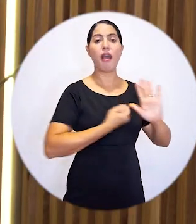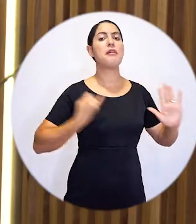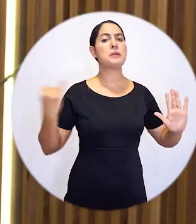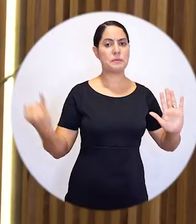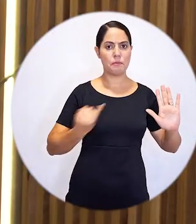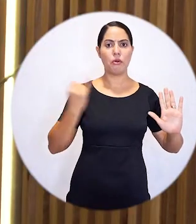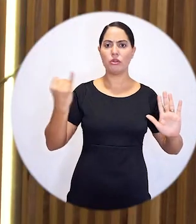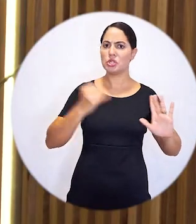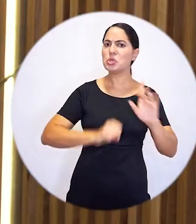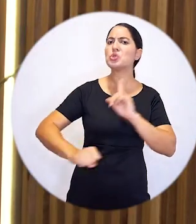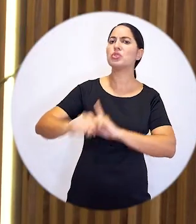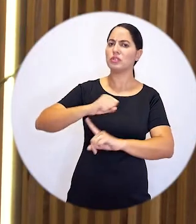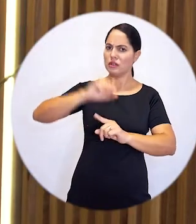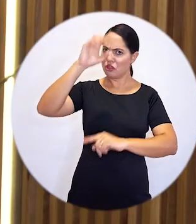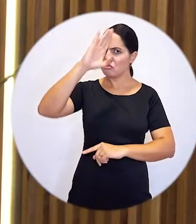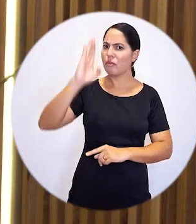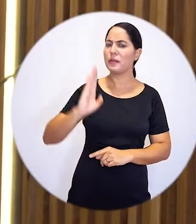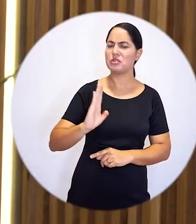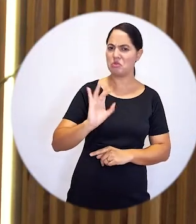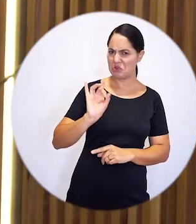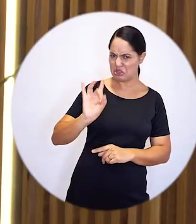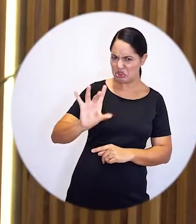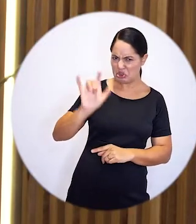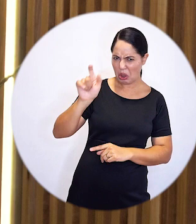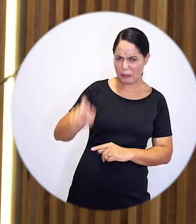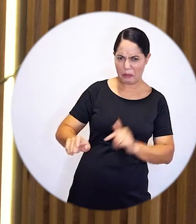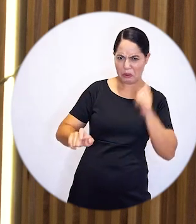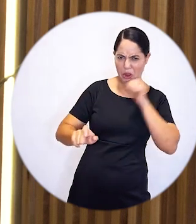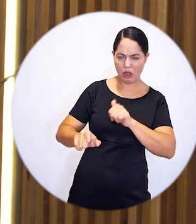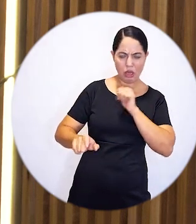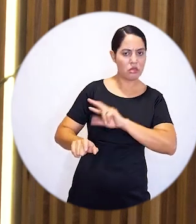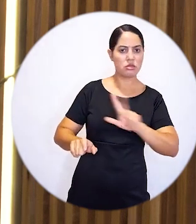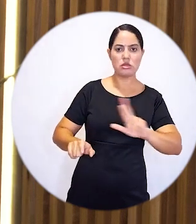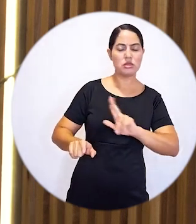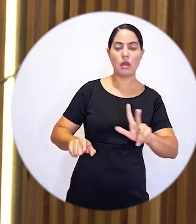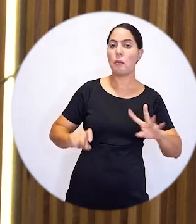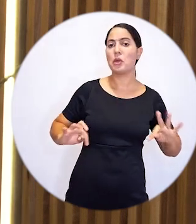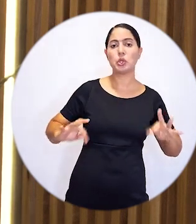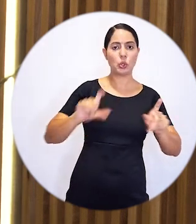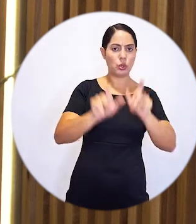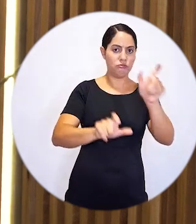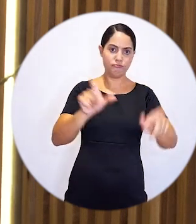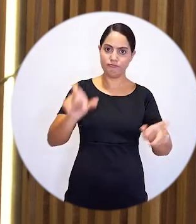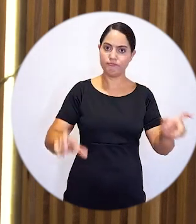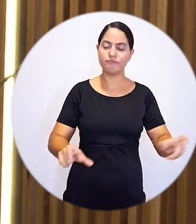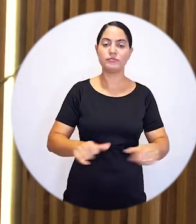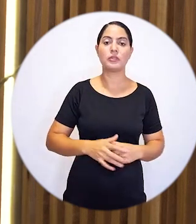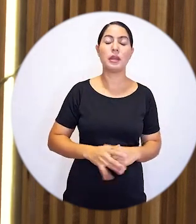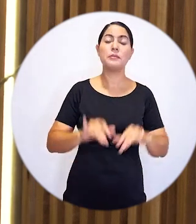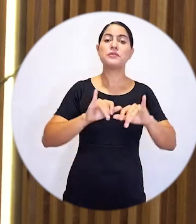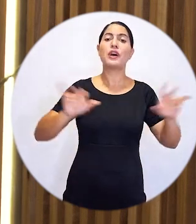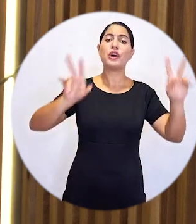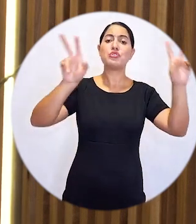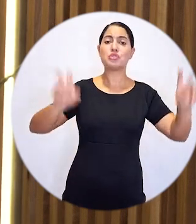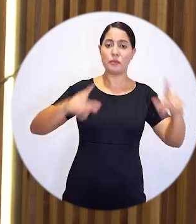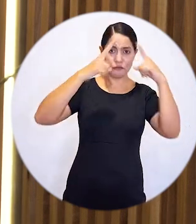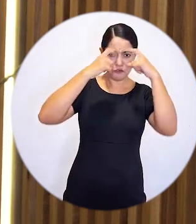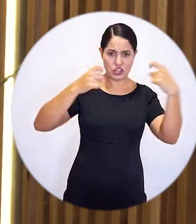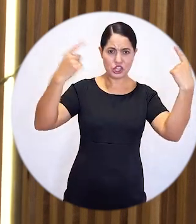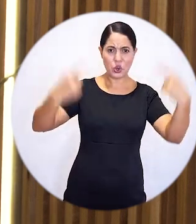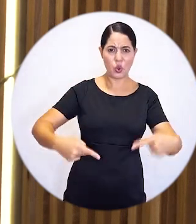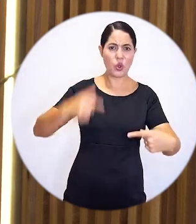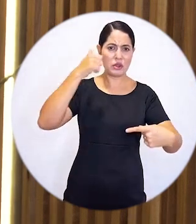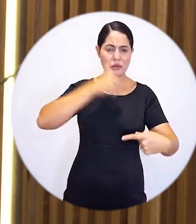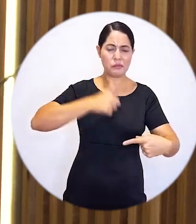sociedade brasileira, não digo só para as mulheres, mas foi uma lei que trouxe um marco importante no combate à violência